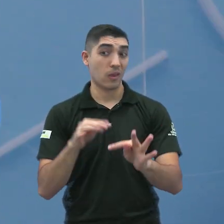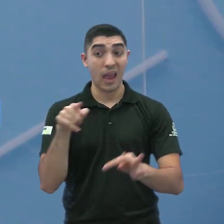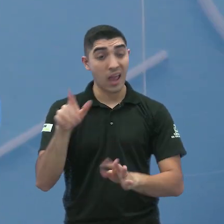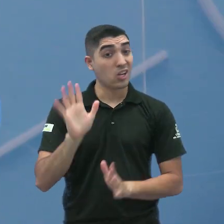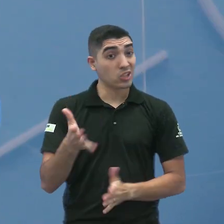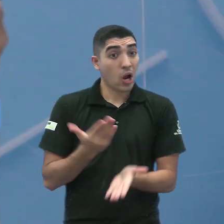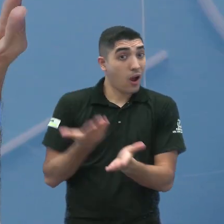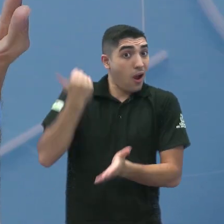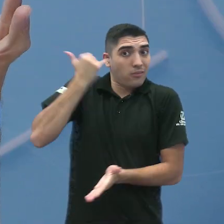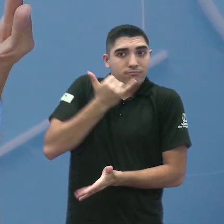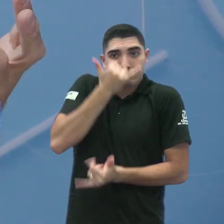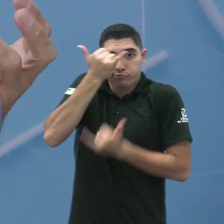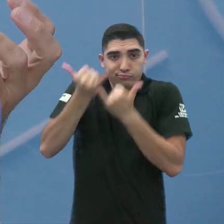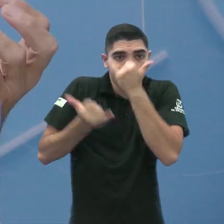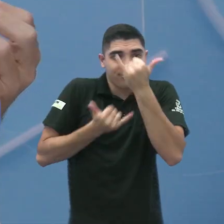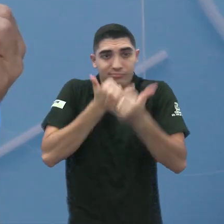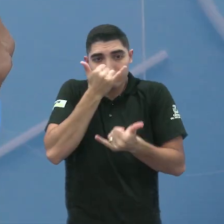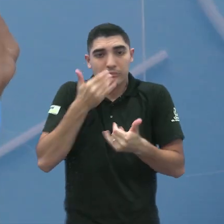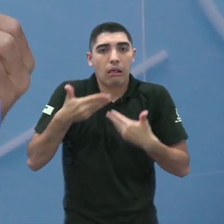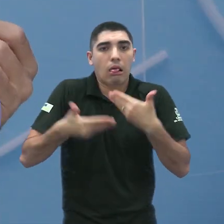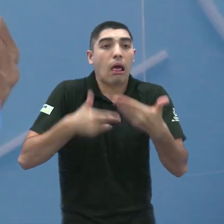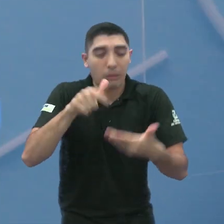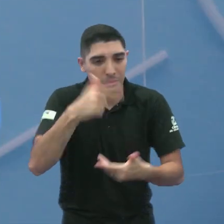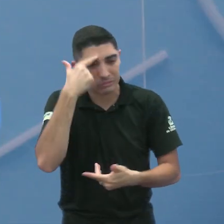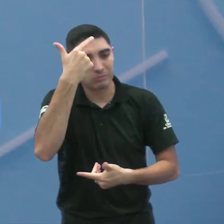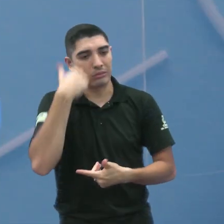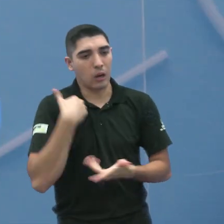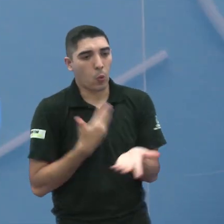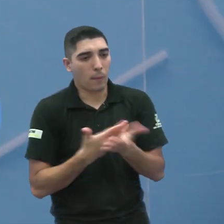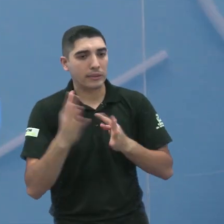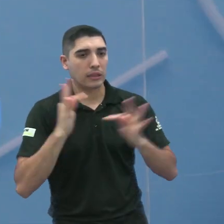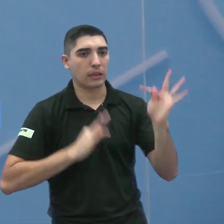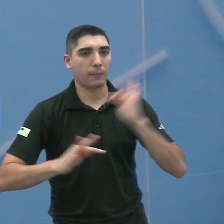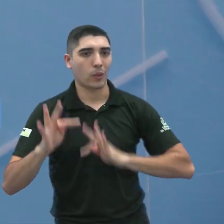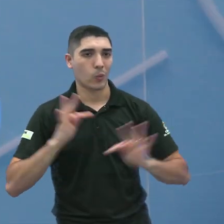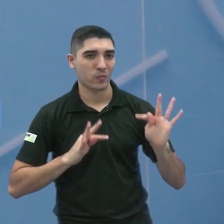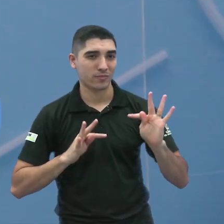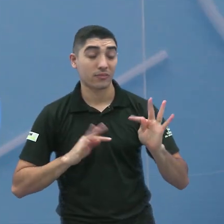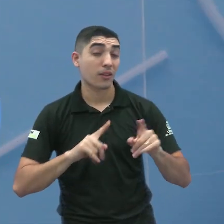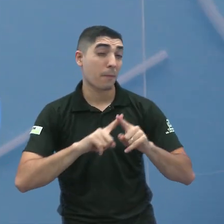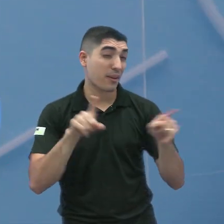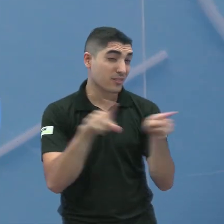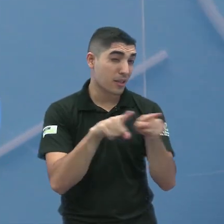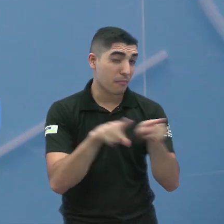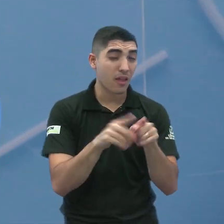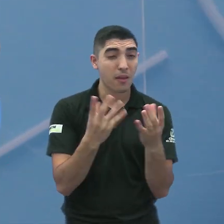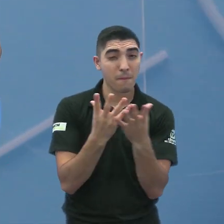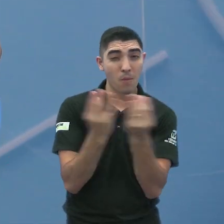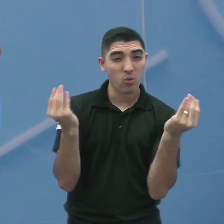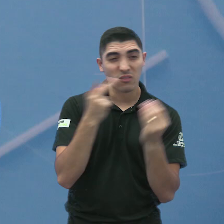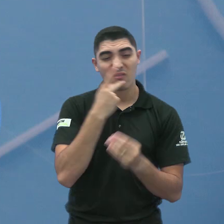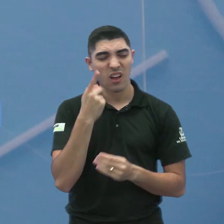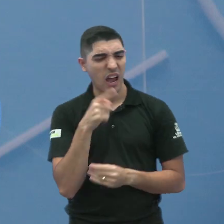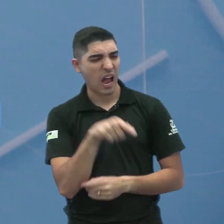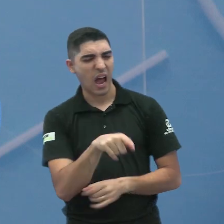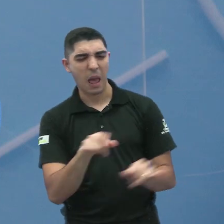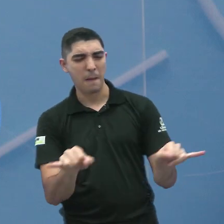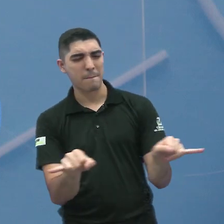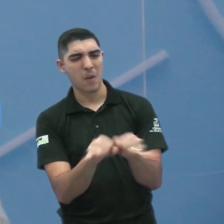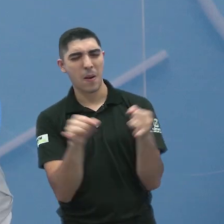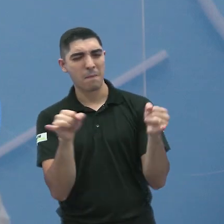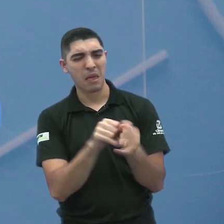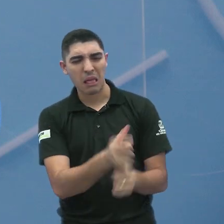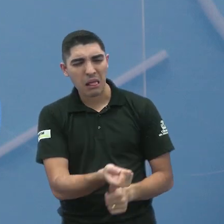perdas, mas também essa questão da banalização, no sentido da medicação, de que